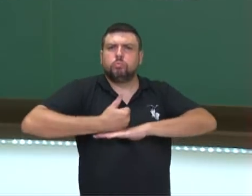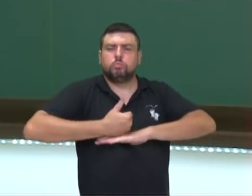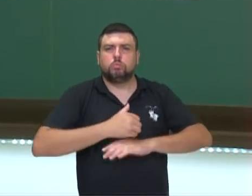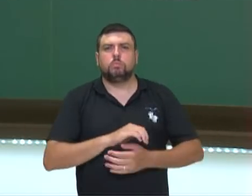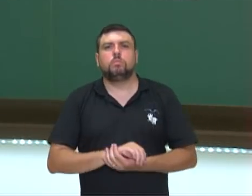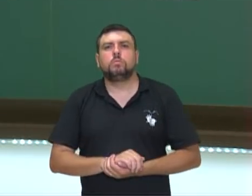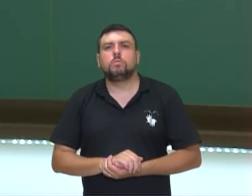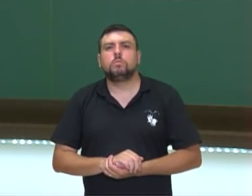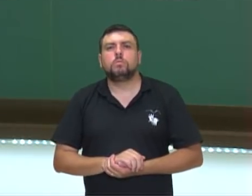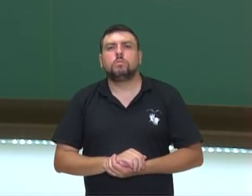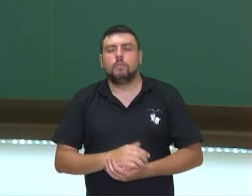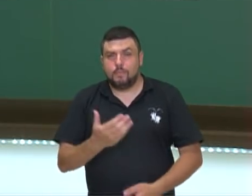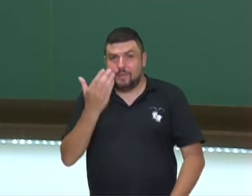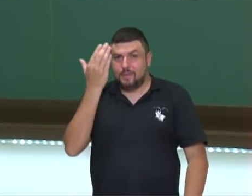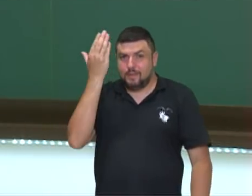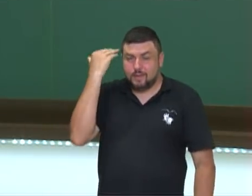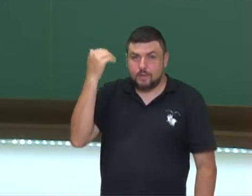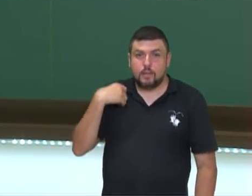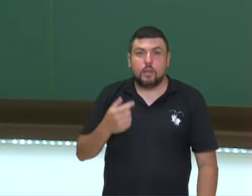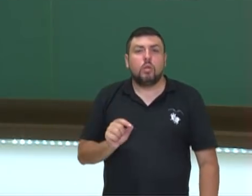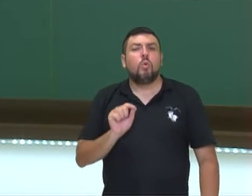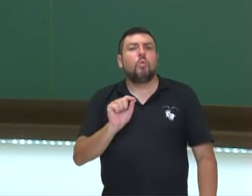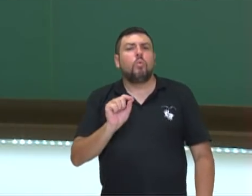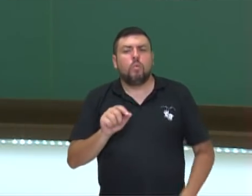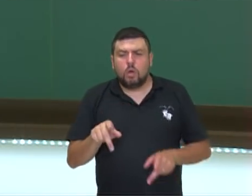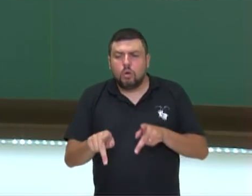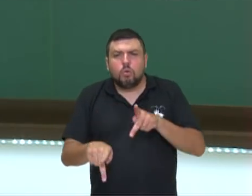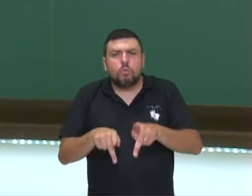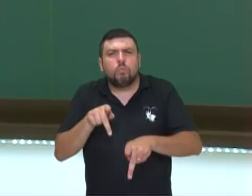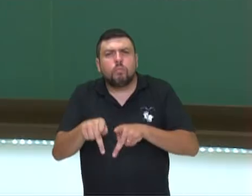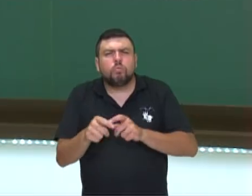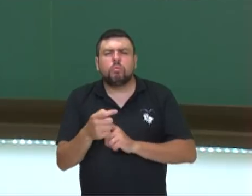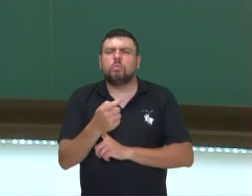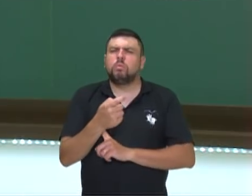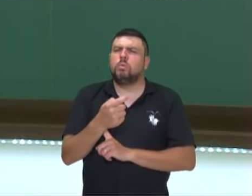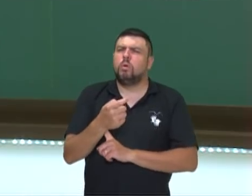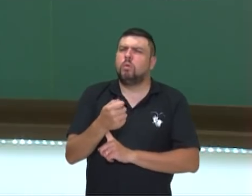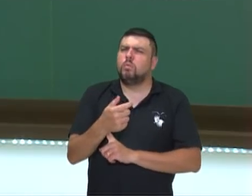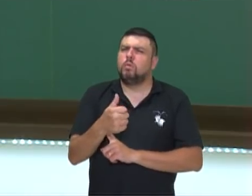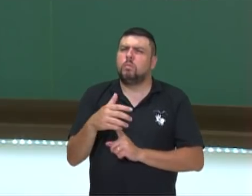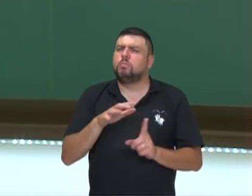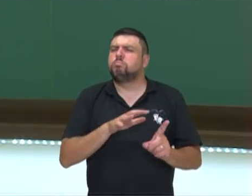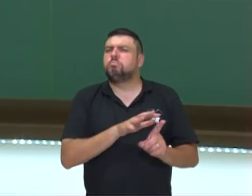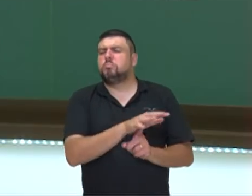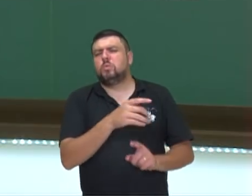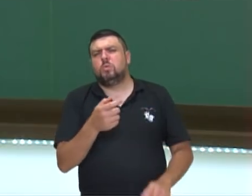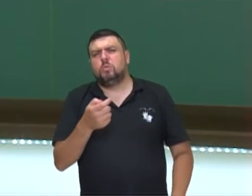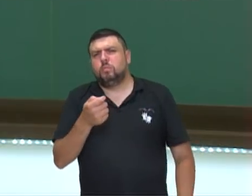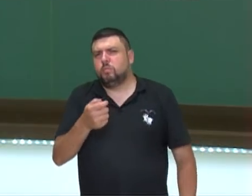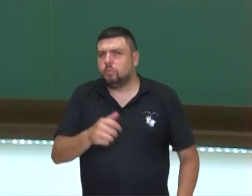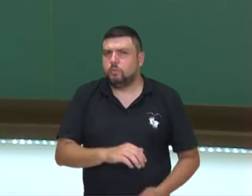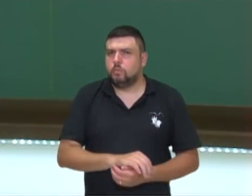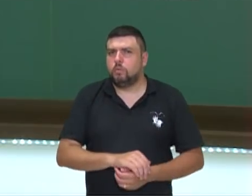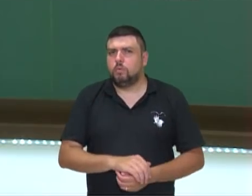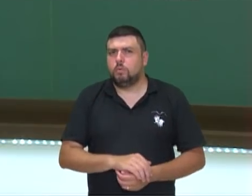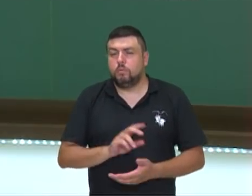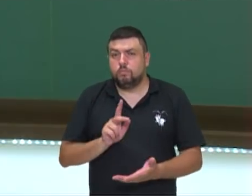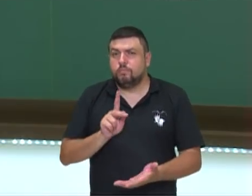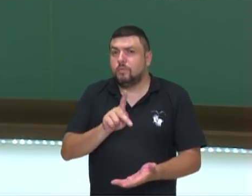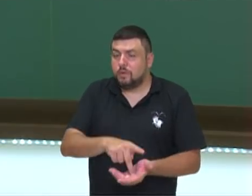Brasil. Havia pouca participação popular, característica importante do início da República no Brasil,